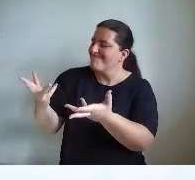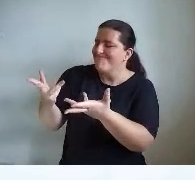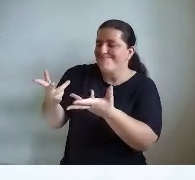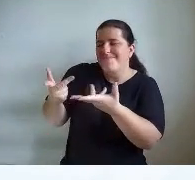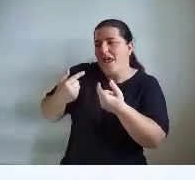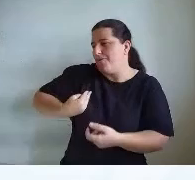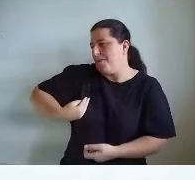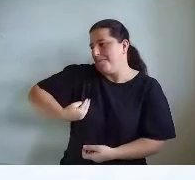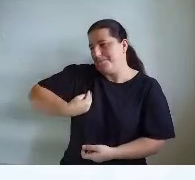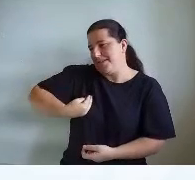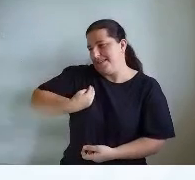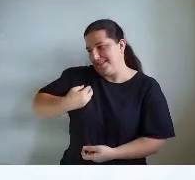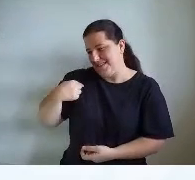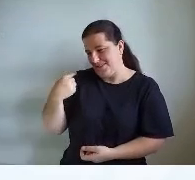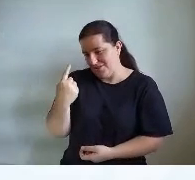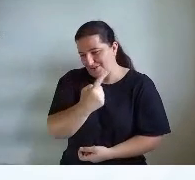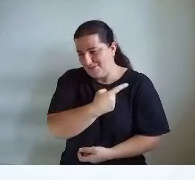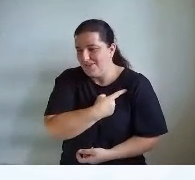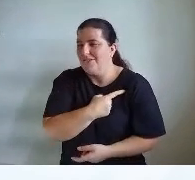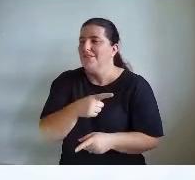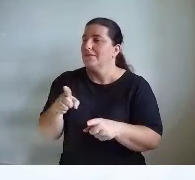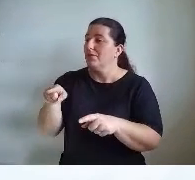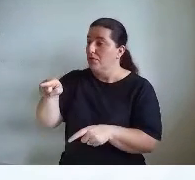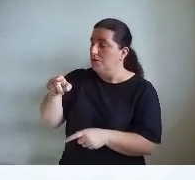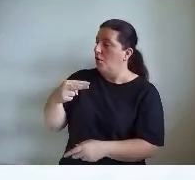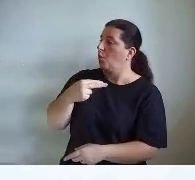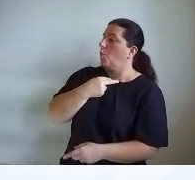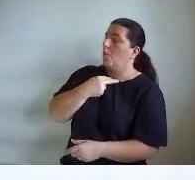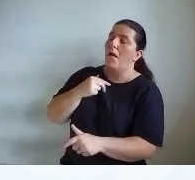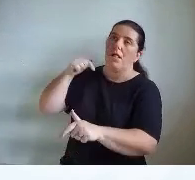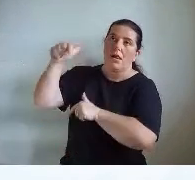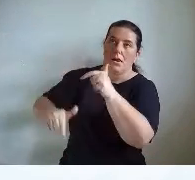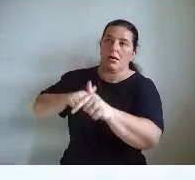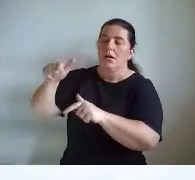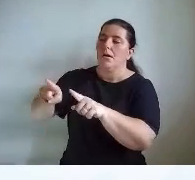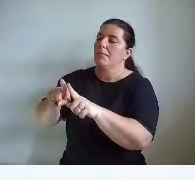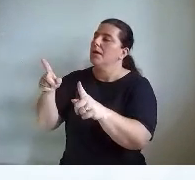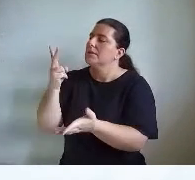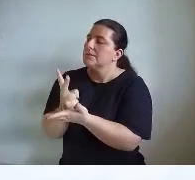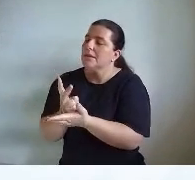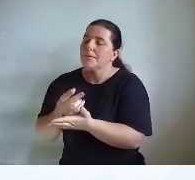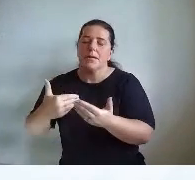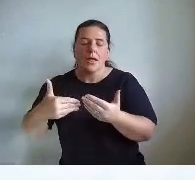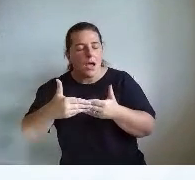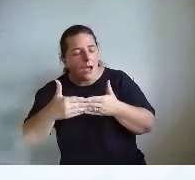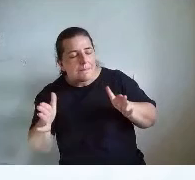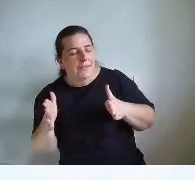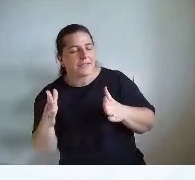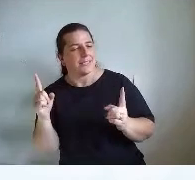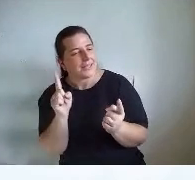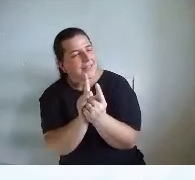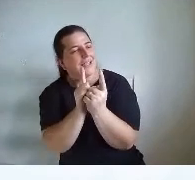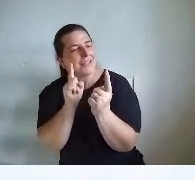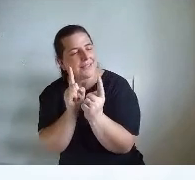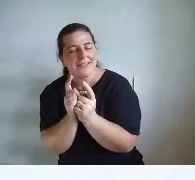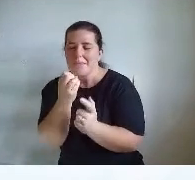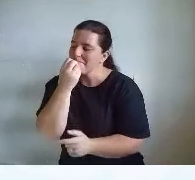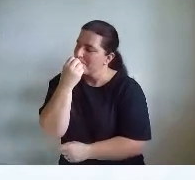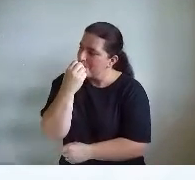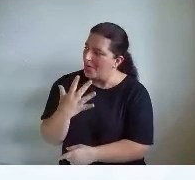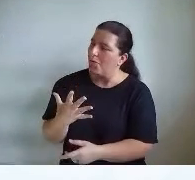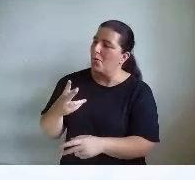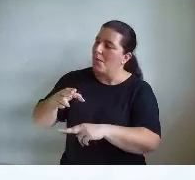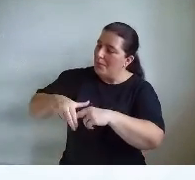tê-la aqui conosco. É extremamente ocupada, sempre nos atende e é sempre muito bom. Por isso que a gente está